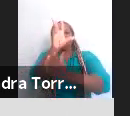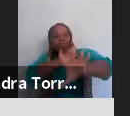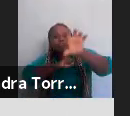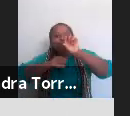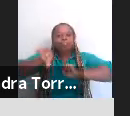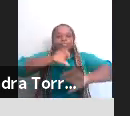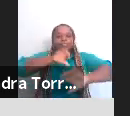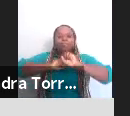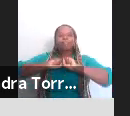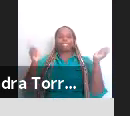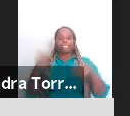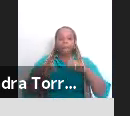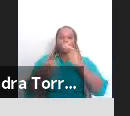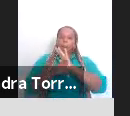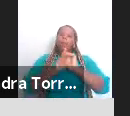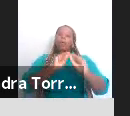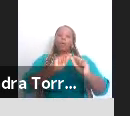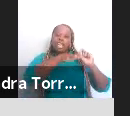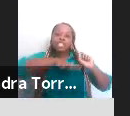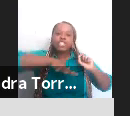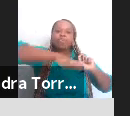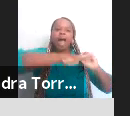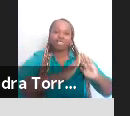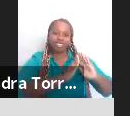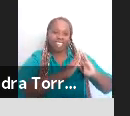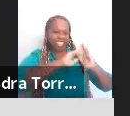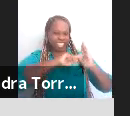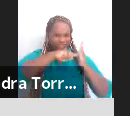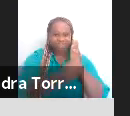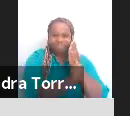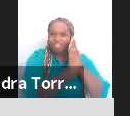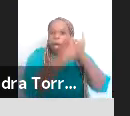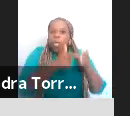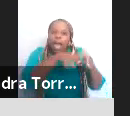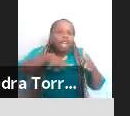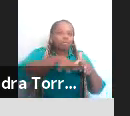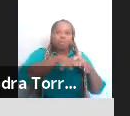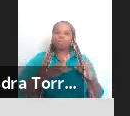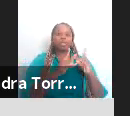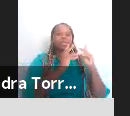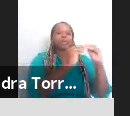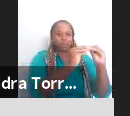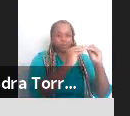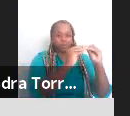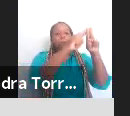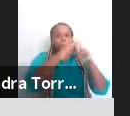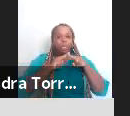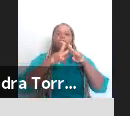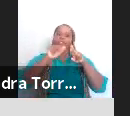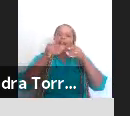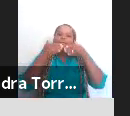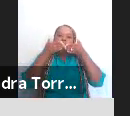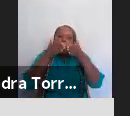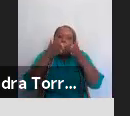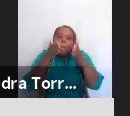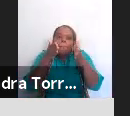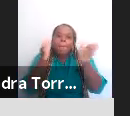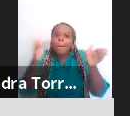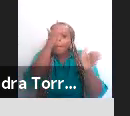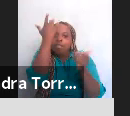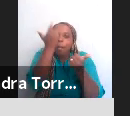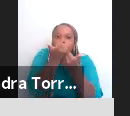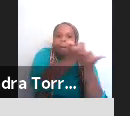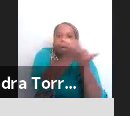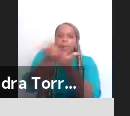essa noção de casa, né? Que tem lugar para todo mundo. E a gente quer continuar também ampliando essa rede de colaboradores para cobrir